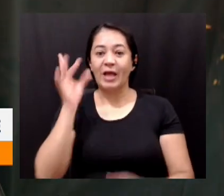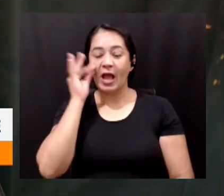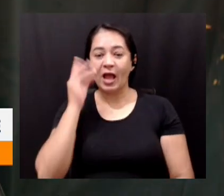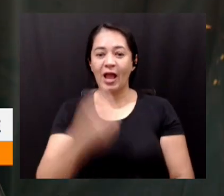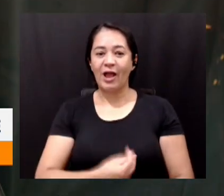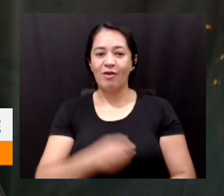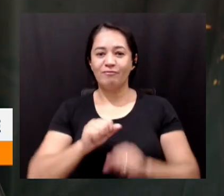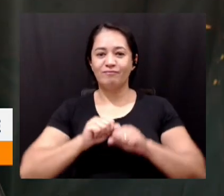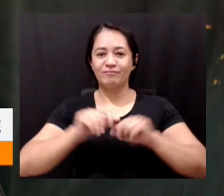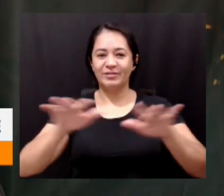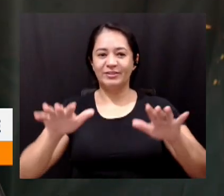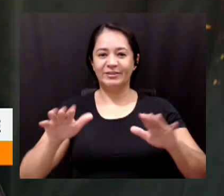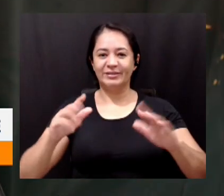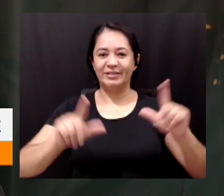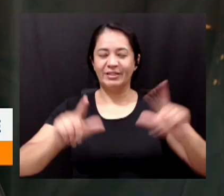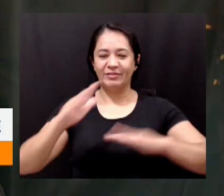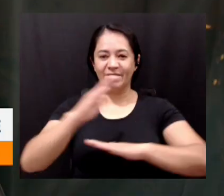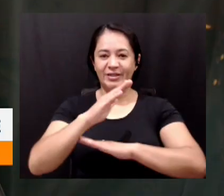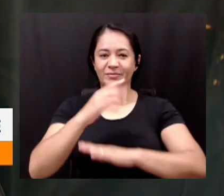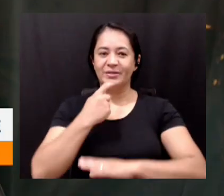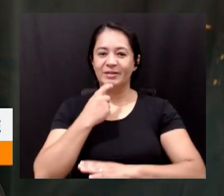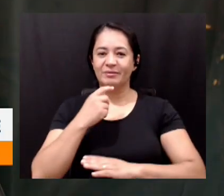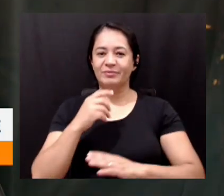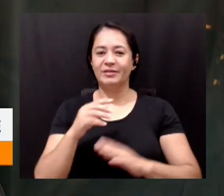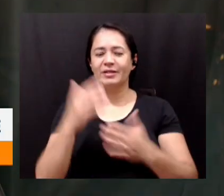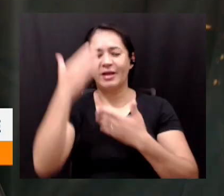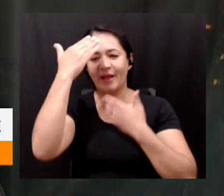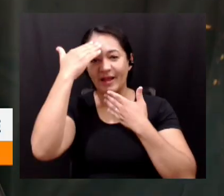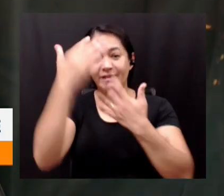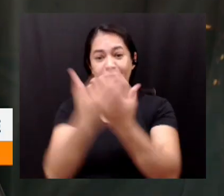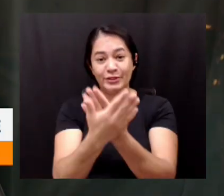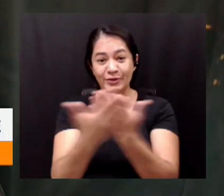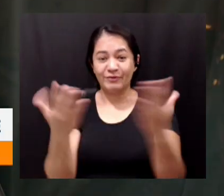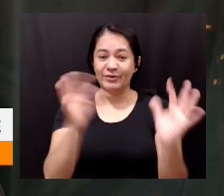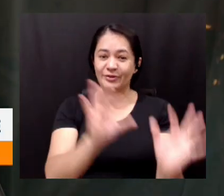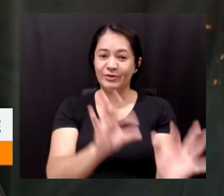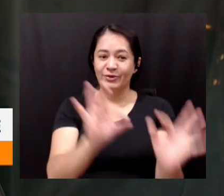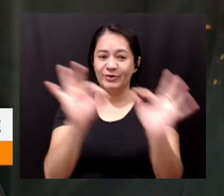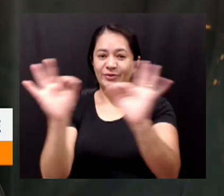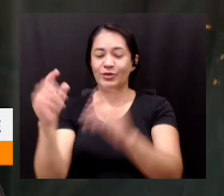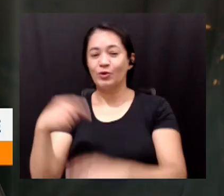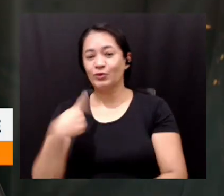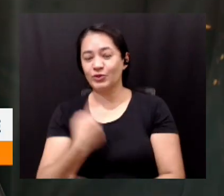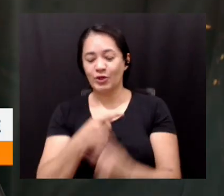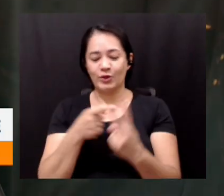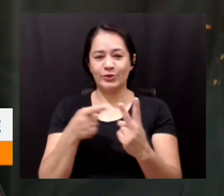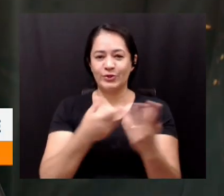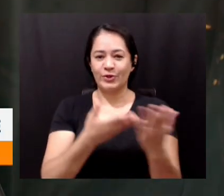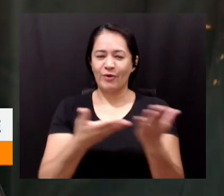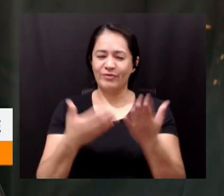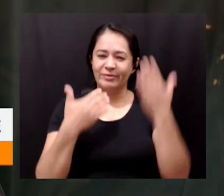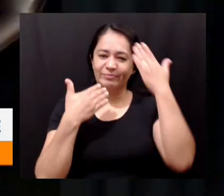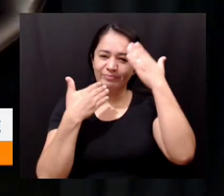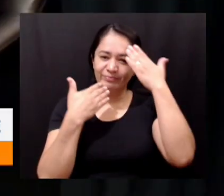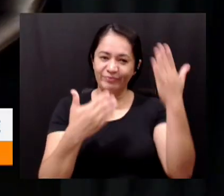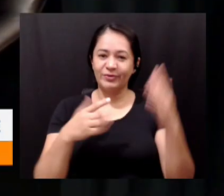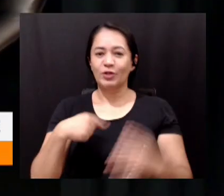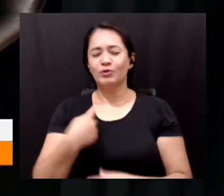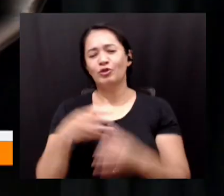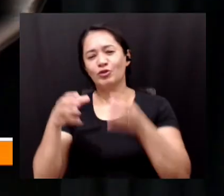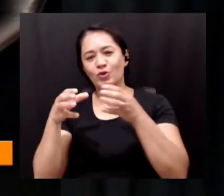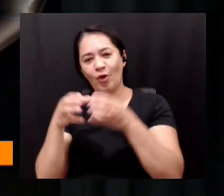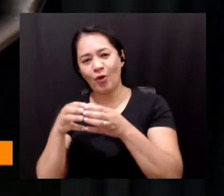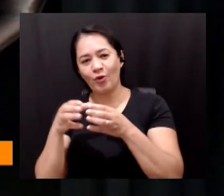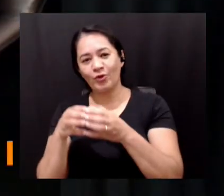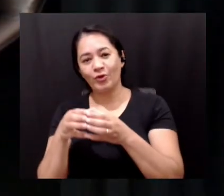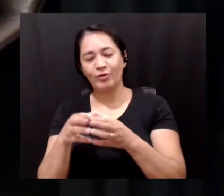Campinas. A gente vai encerrando, agradecendo você que está aí do outro lado, agradecendo aos nossos convidados, a nossa equipe e desejando a você